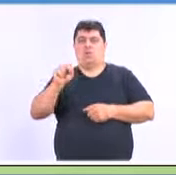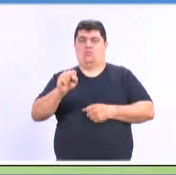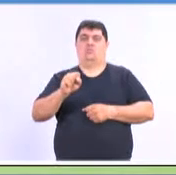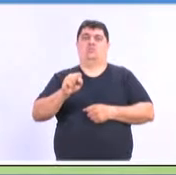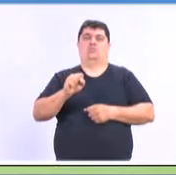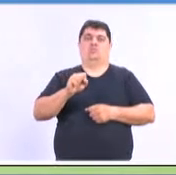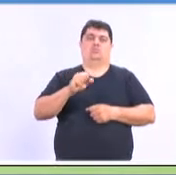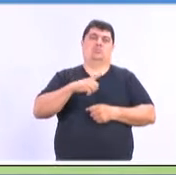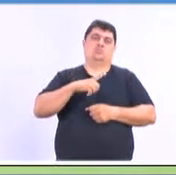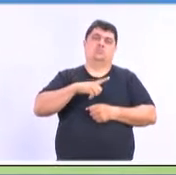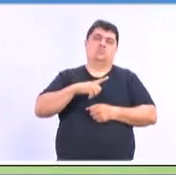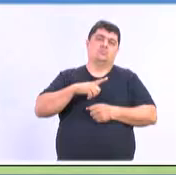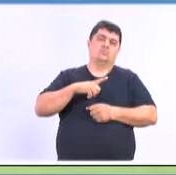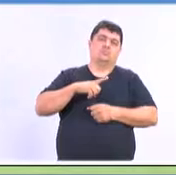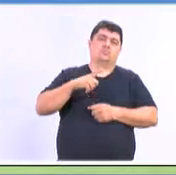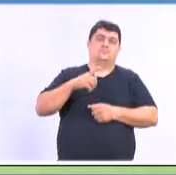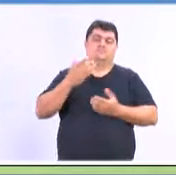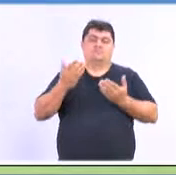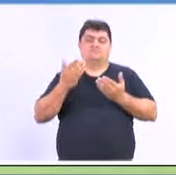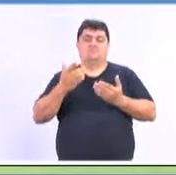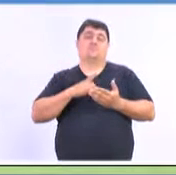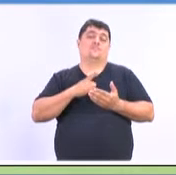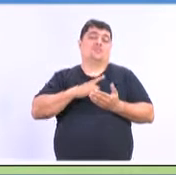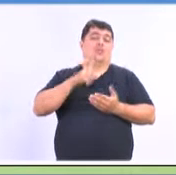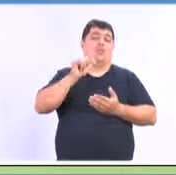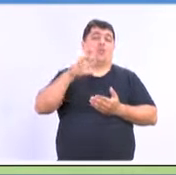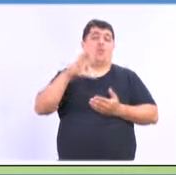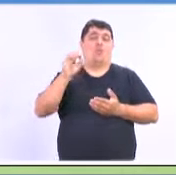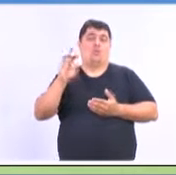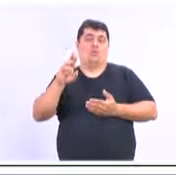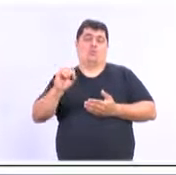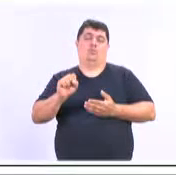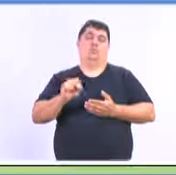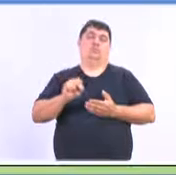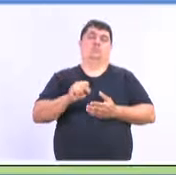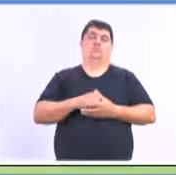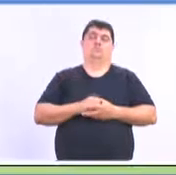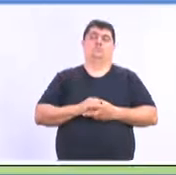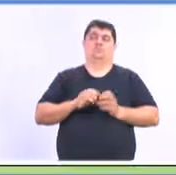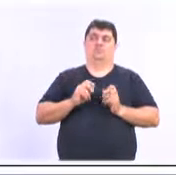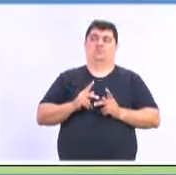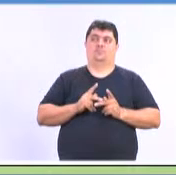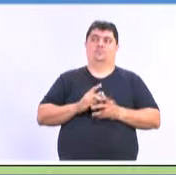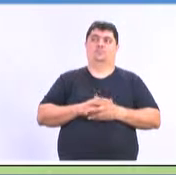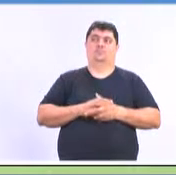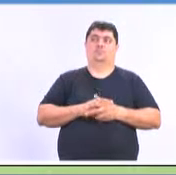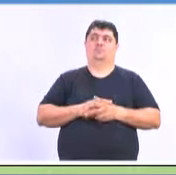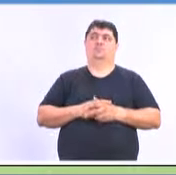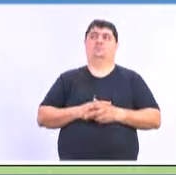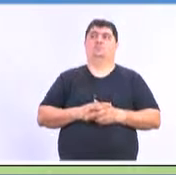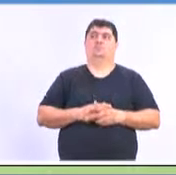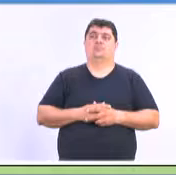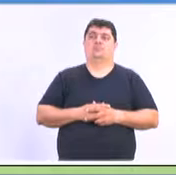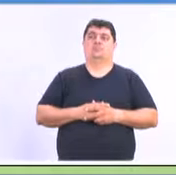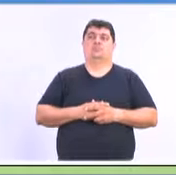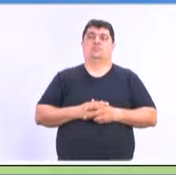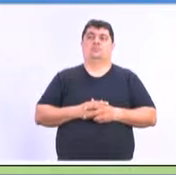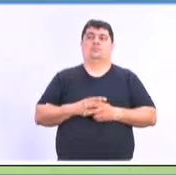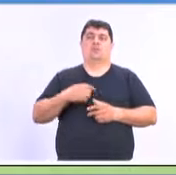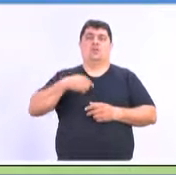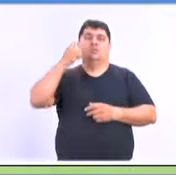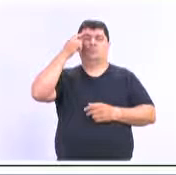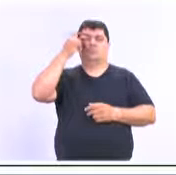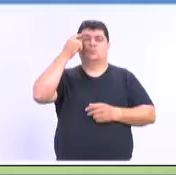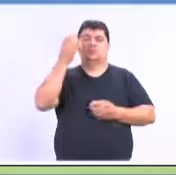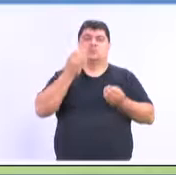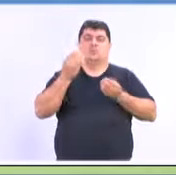com relação ao lucro no balanço patrimonial, mas ainda tem essa conta lucro. Ok? Com relação ao lucro aqui, quando a gente começar a fazer as análises, a gente vai